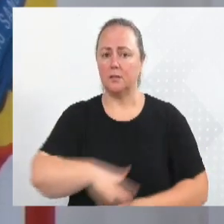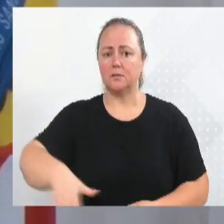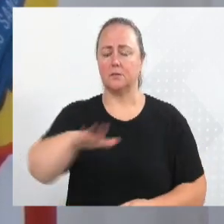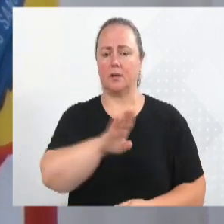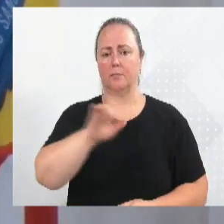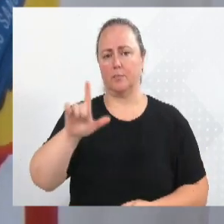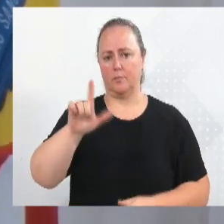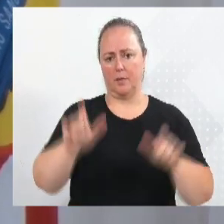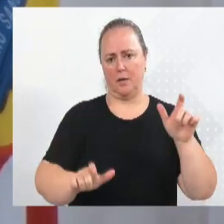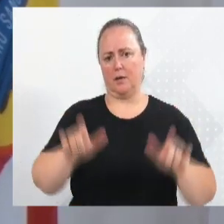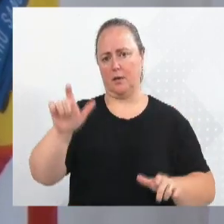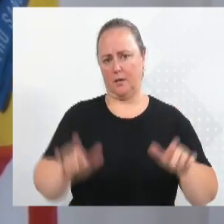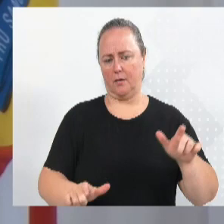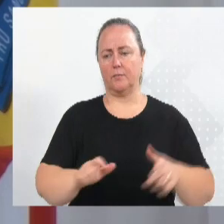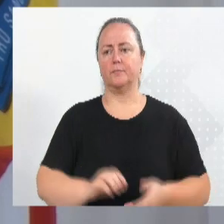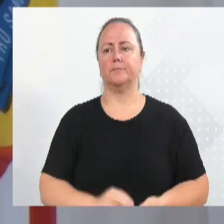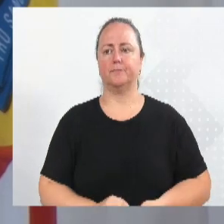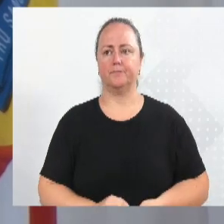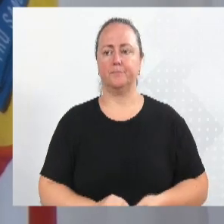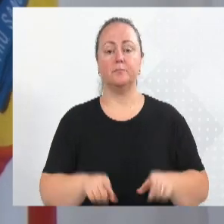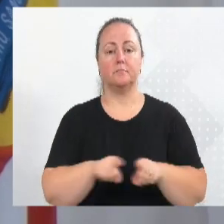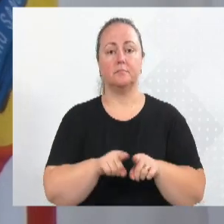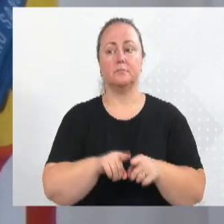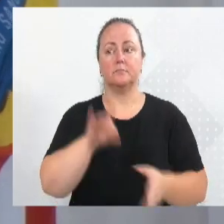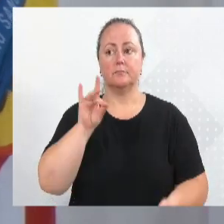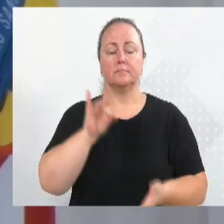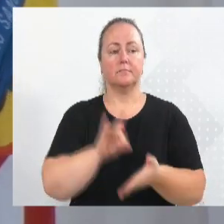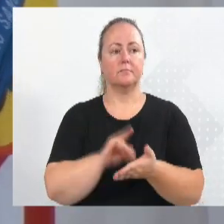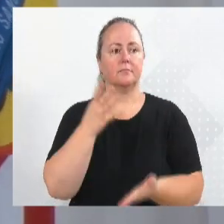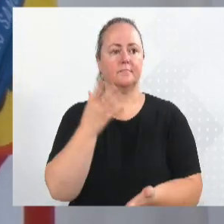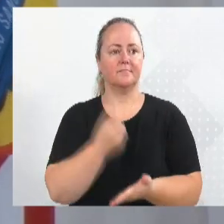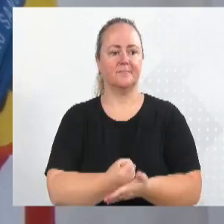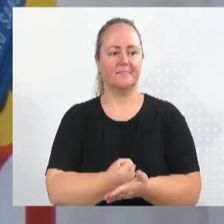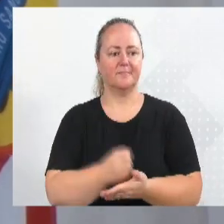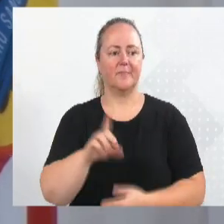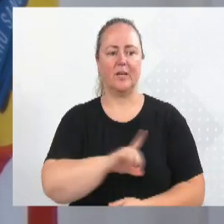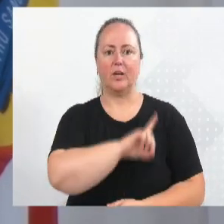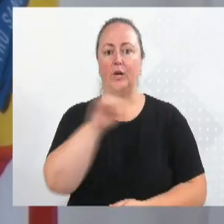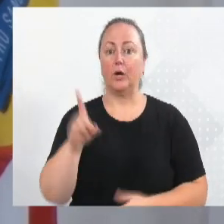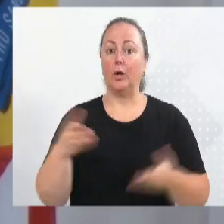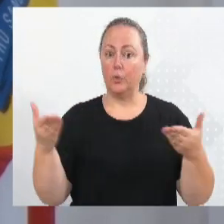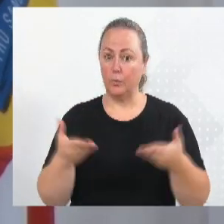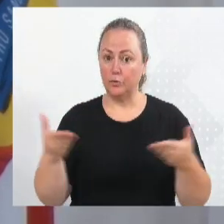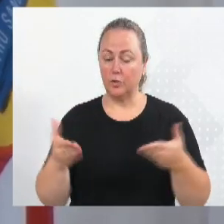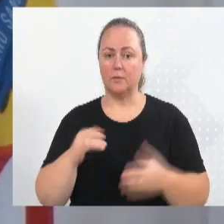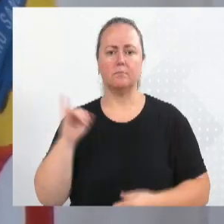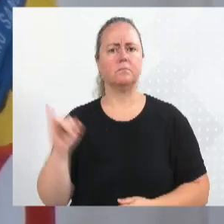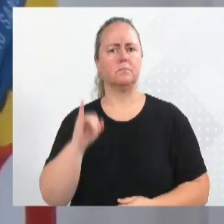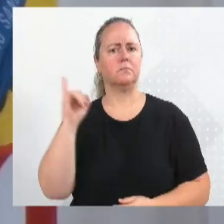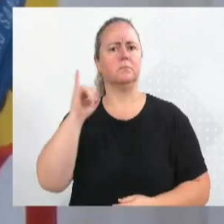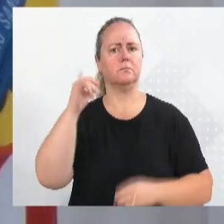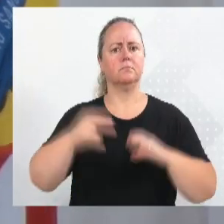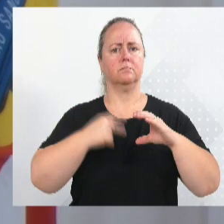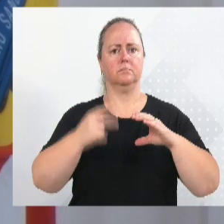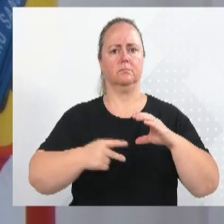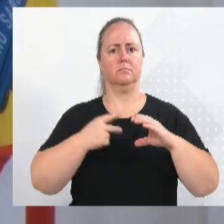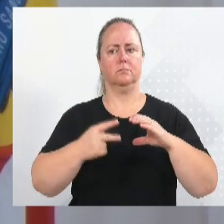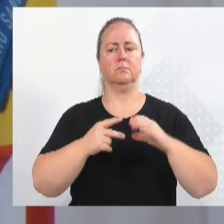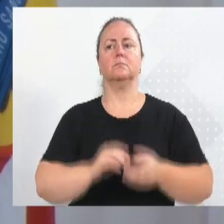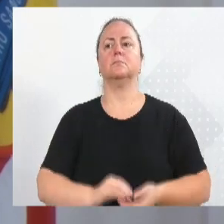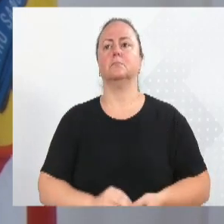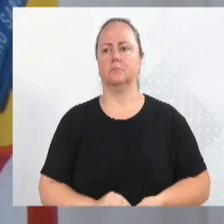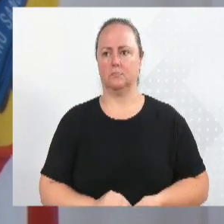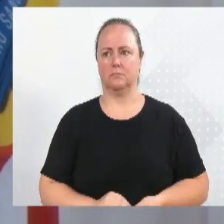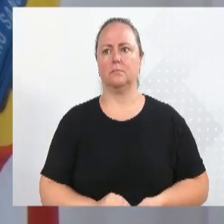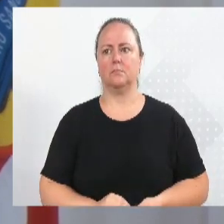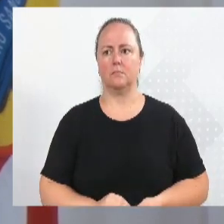Blumenau. Eu quero aqui também registrar que o dia de hoje foi muito importante para essa Casa Legislativa. Ainda não